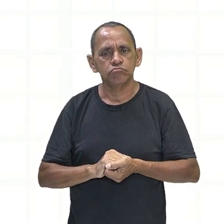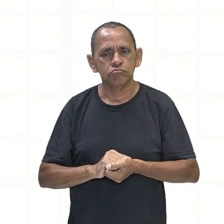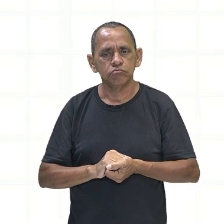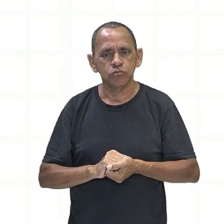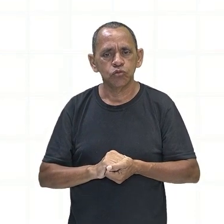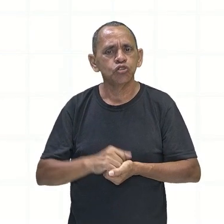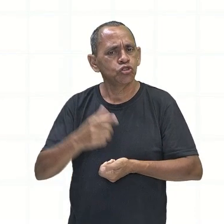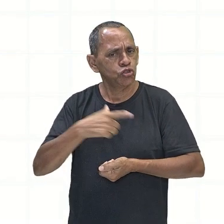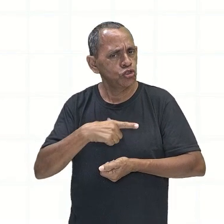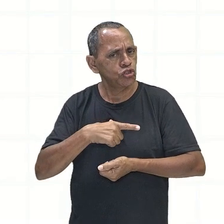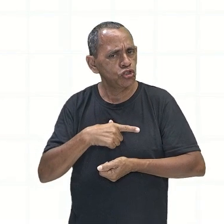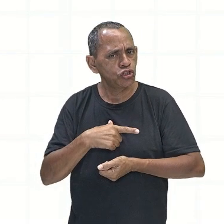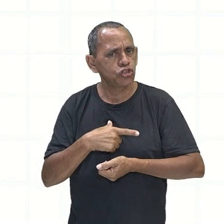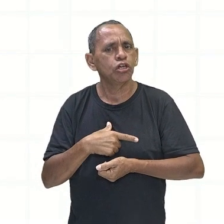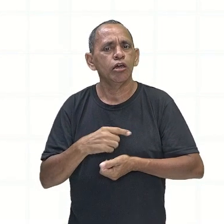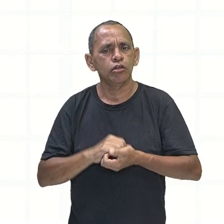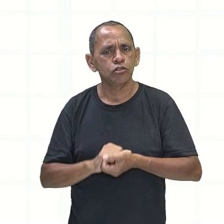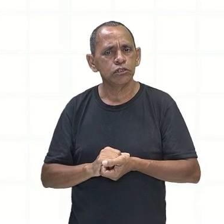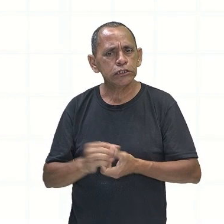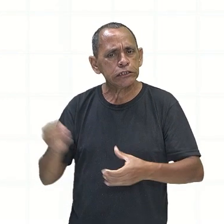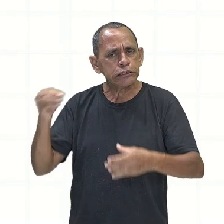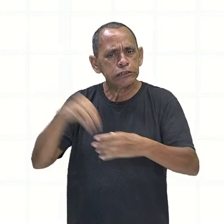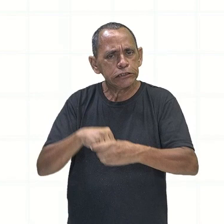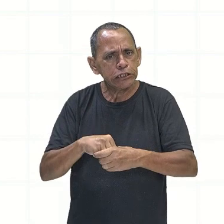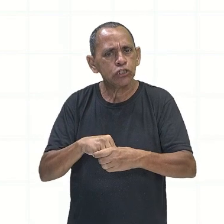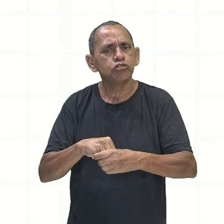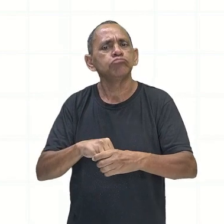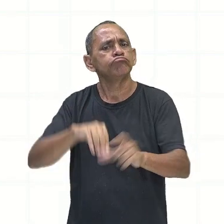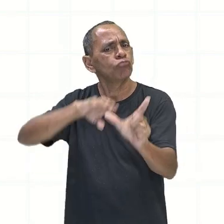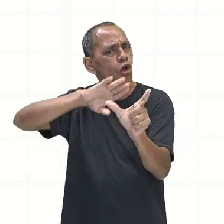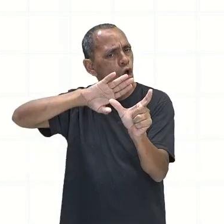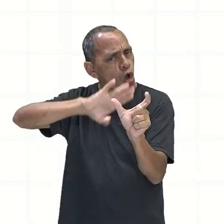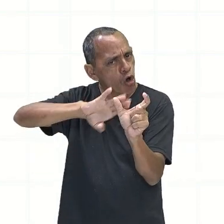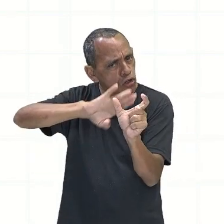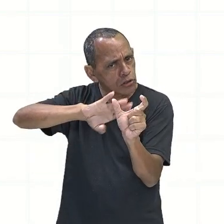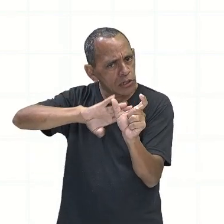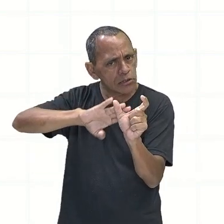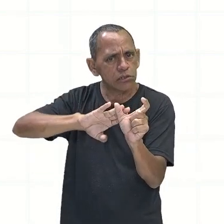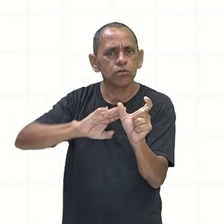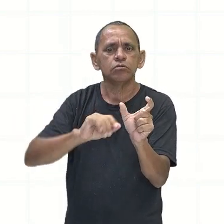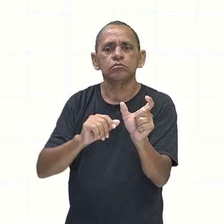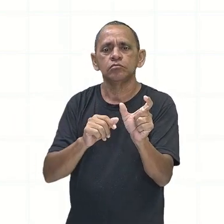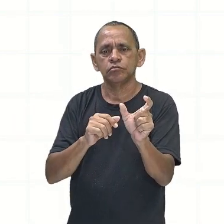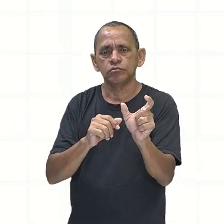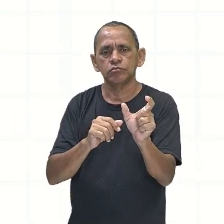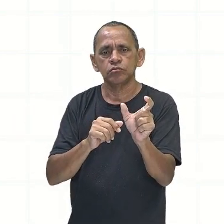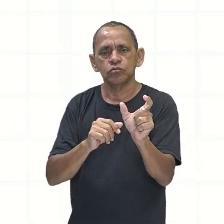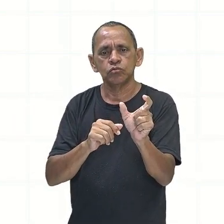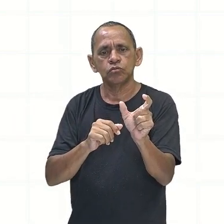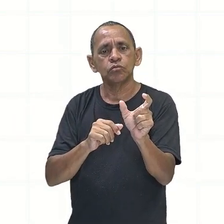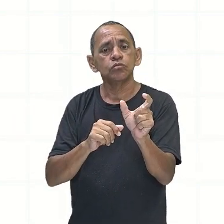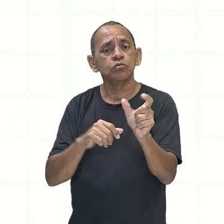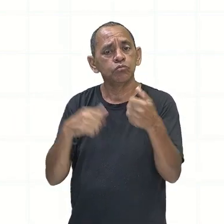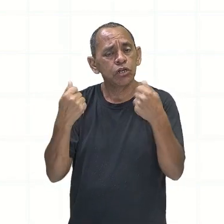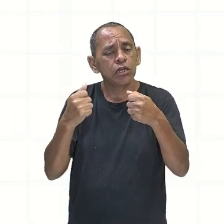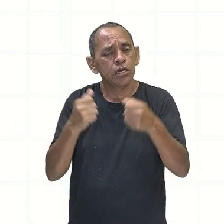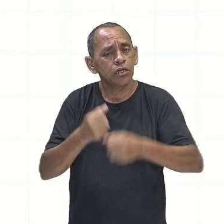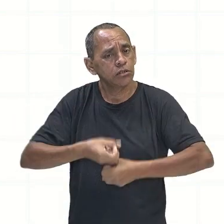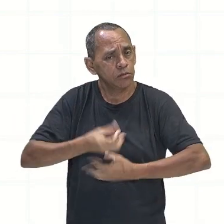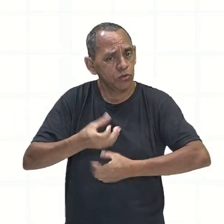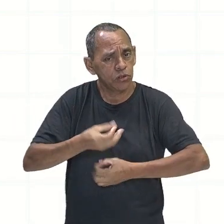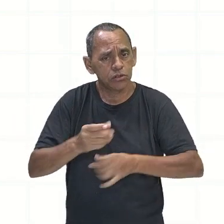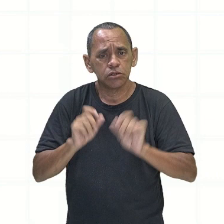vai ter a presença da conotação nesses textos, Por quê? Porque eles vão ter que produzir